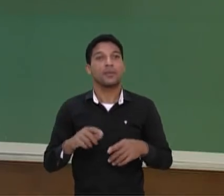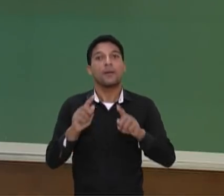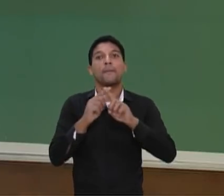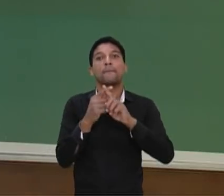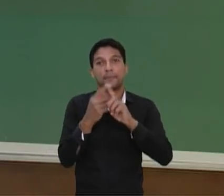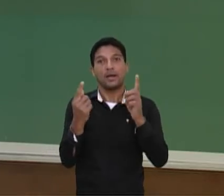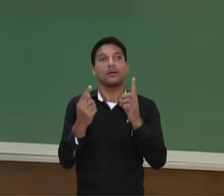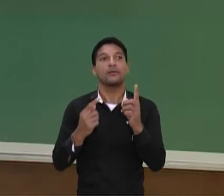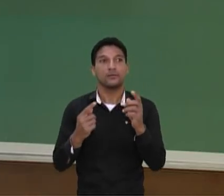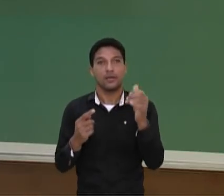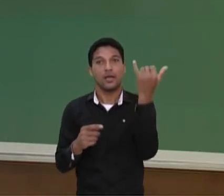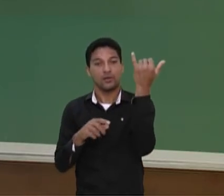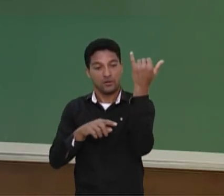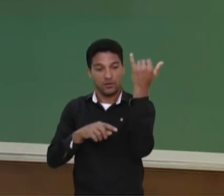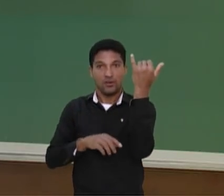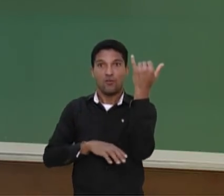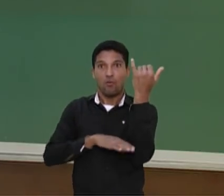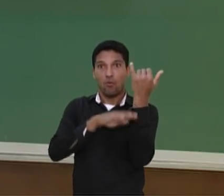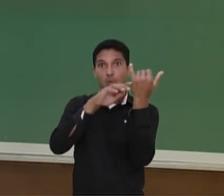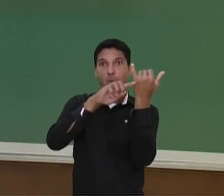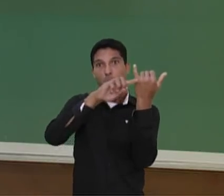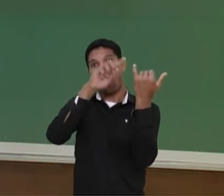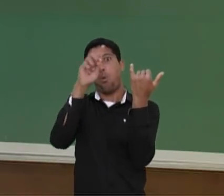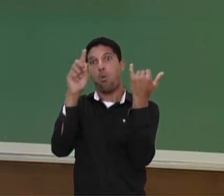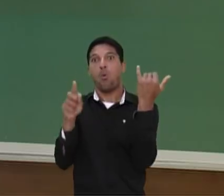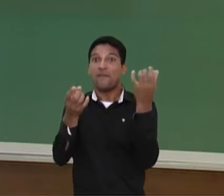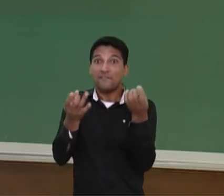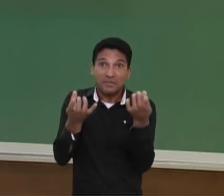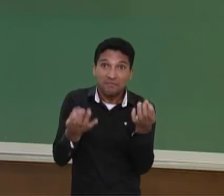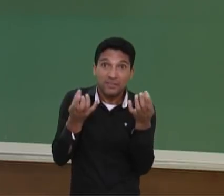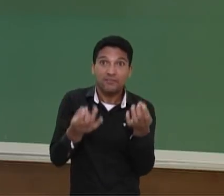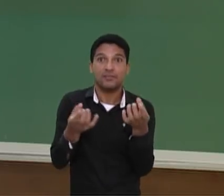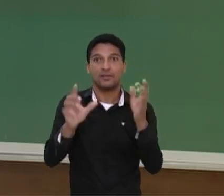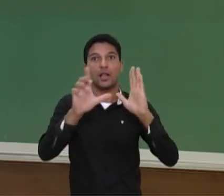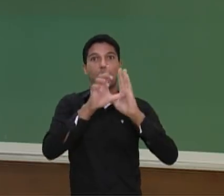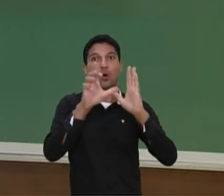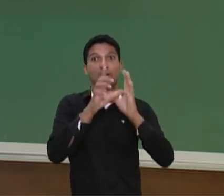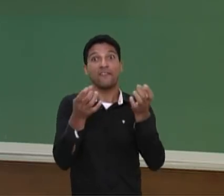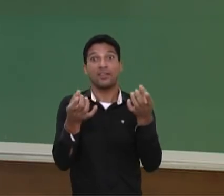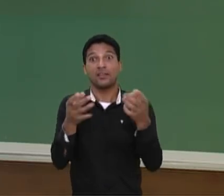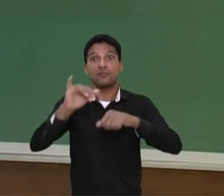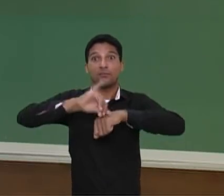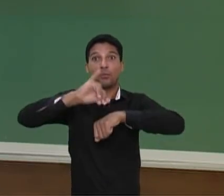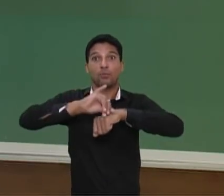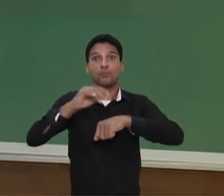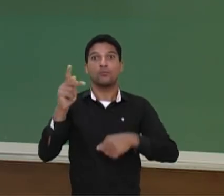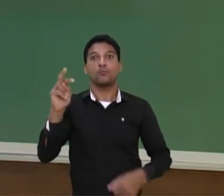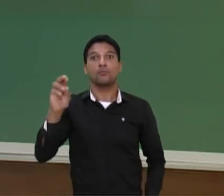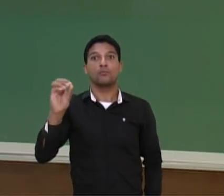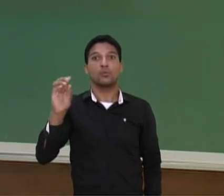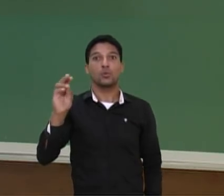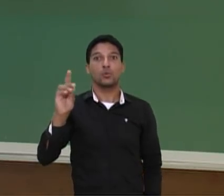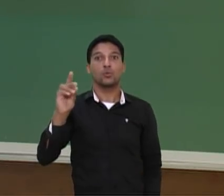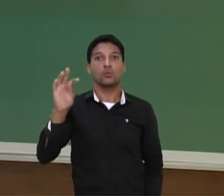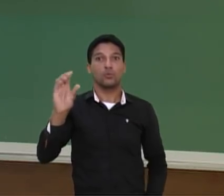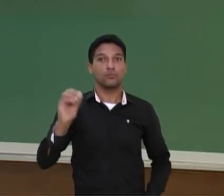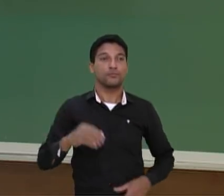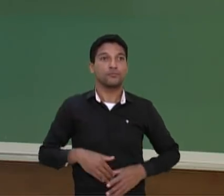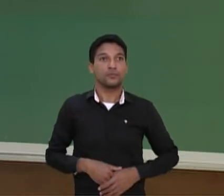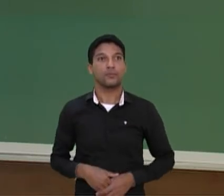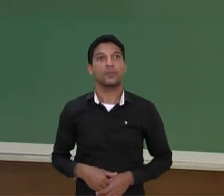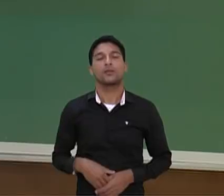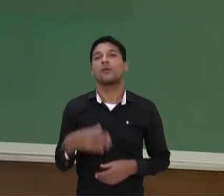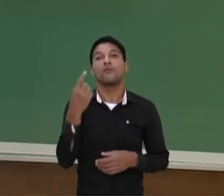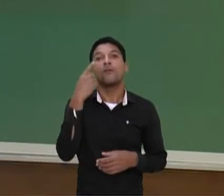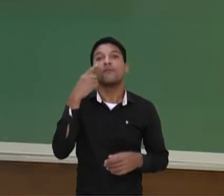venda igual a quantidade de zero e quantidades eram aqui tá bom o que que vai acontecer law y = - 2x ao quadrado